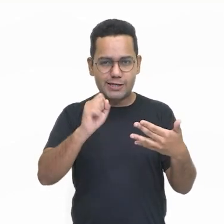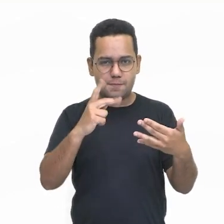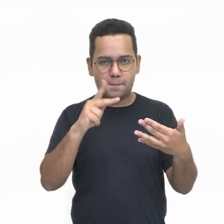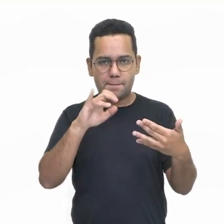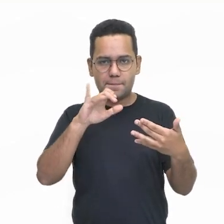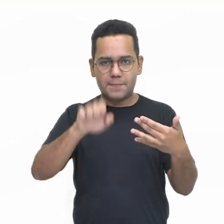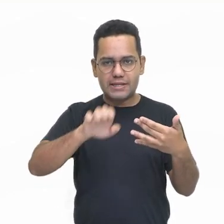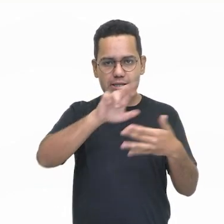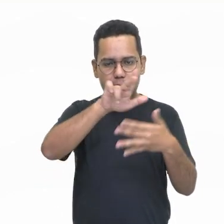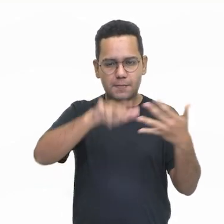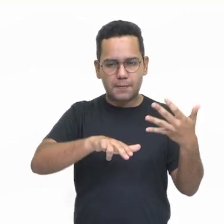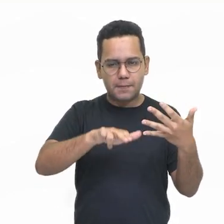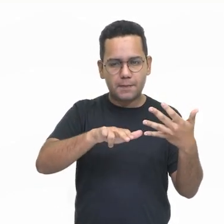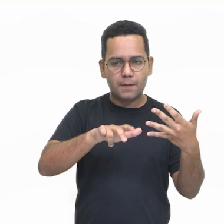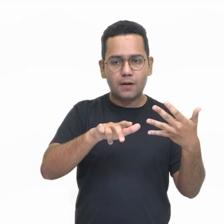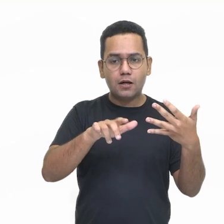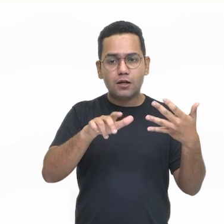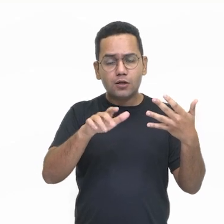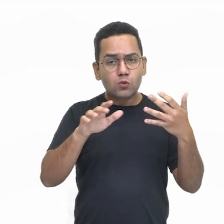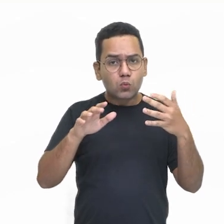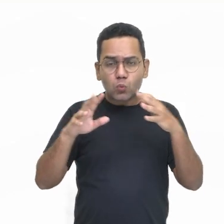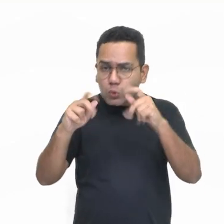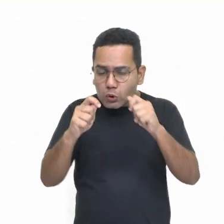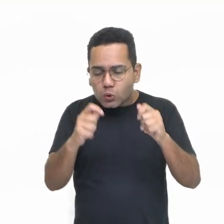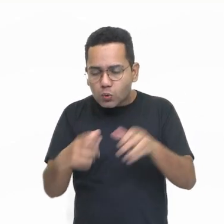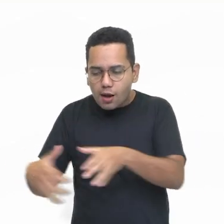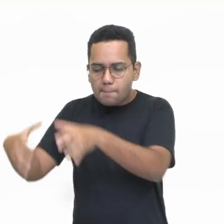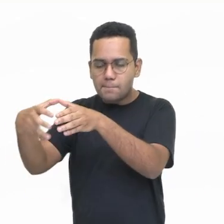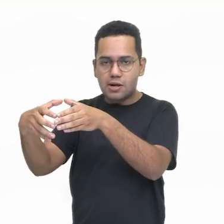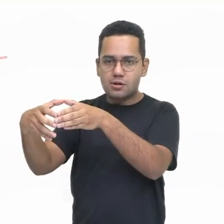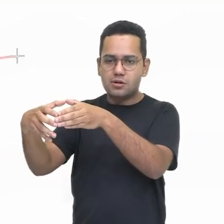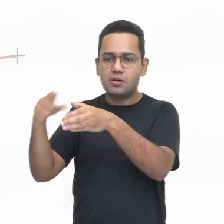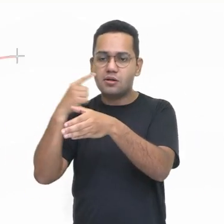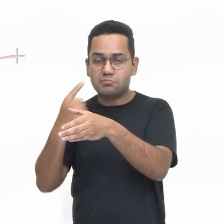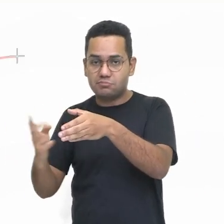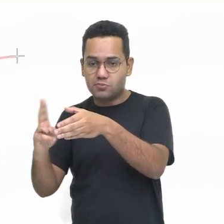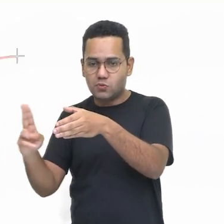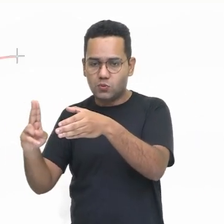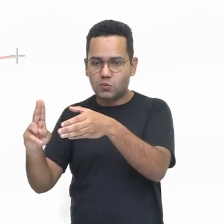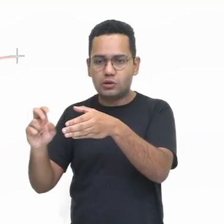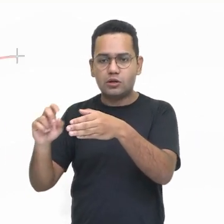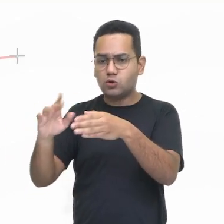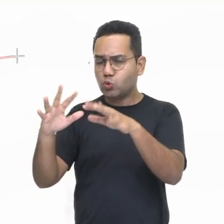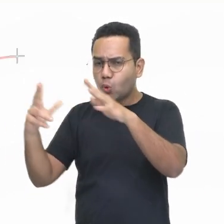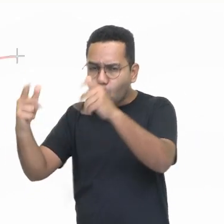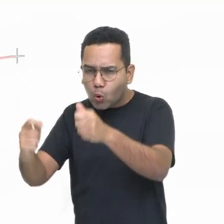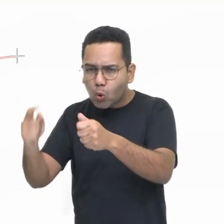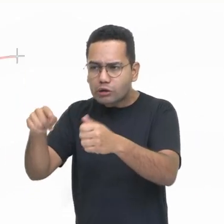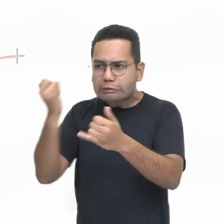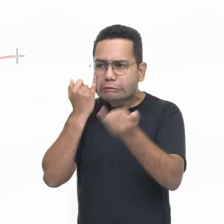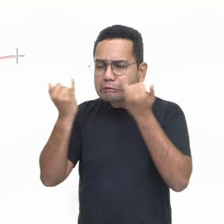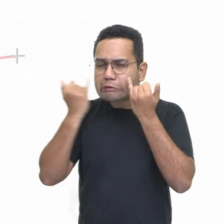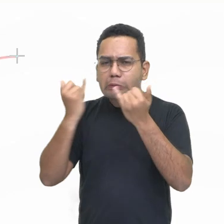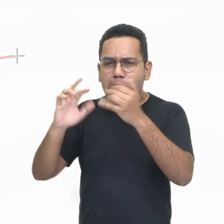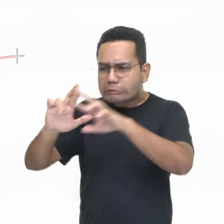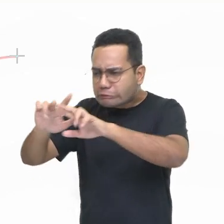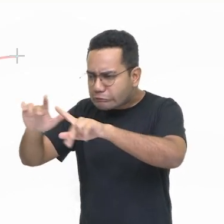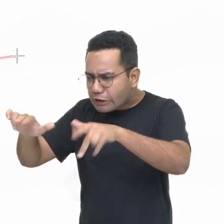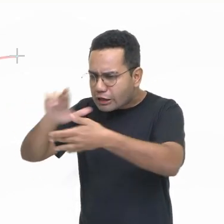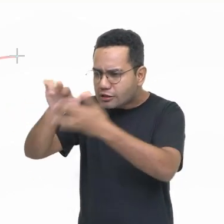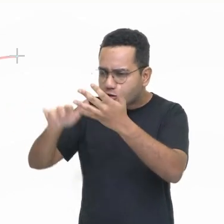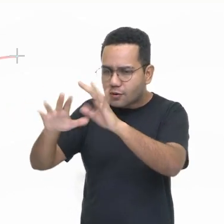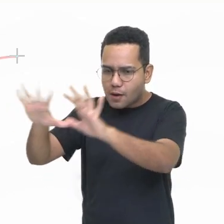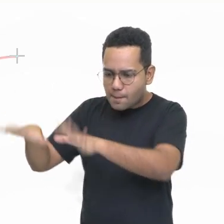a comunidade o conjunto de comunidades vão compor os ecossistemas e esse esses vários